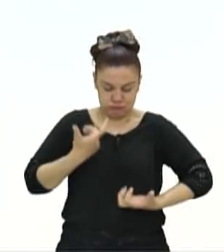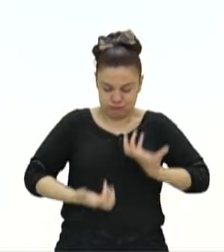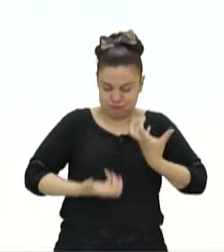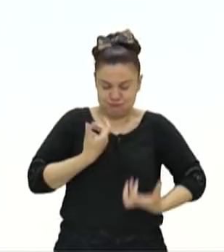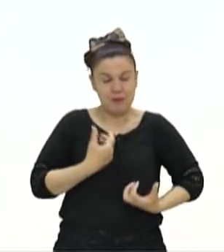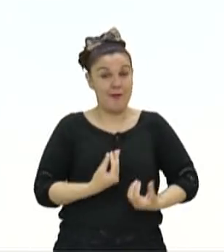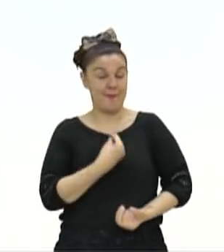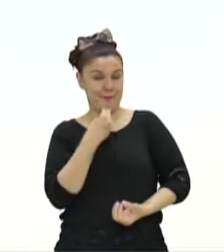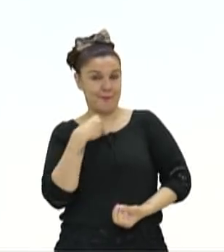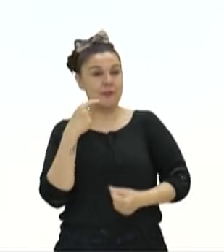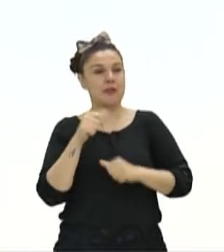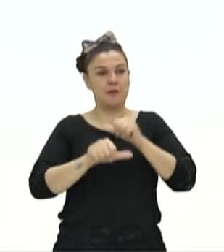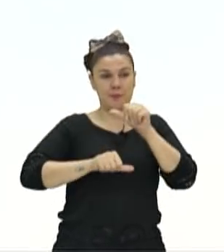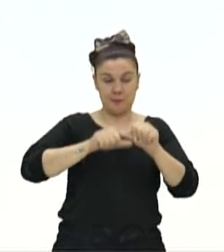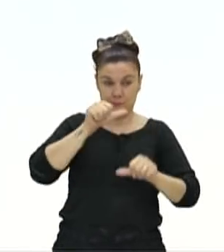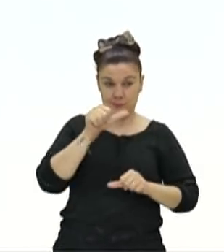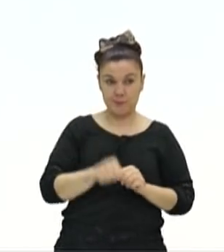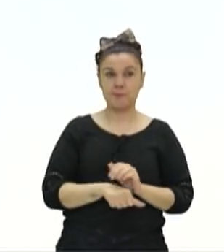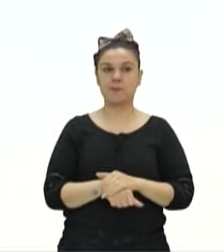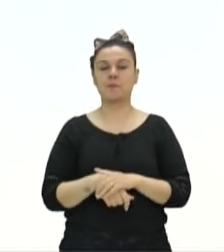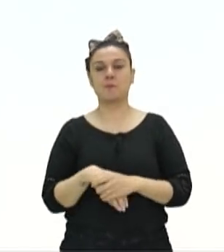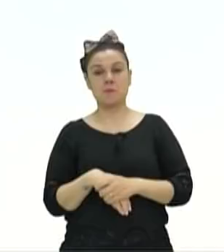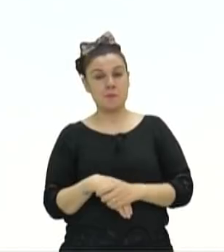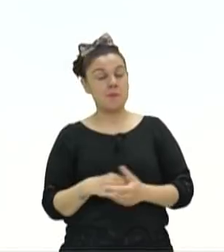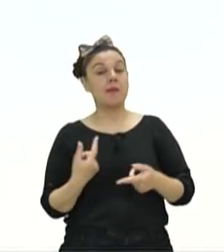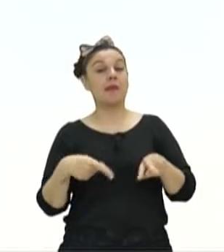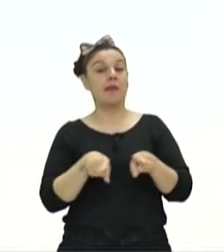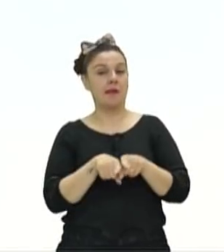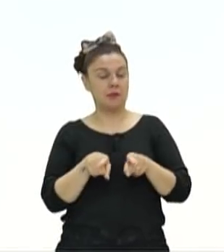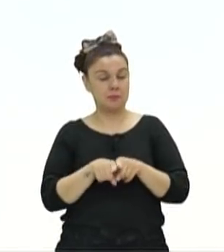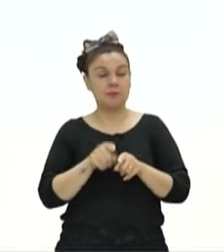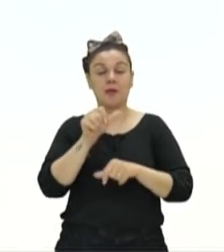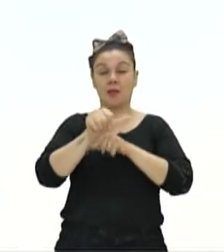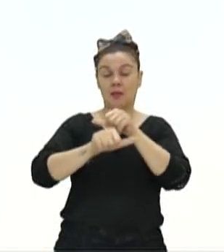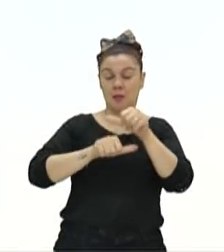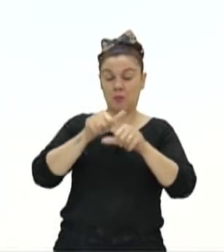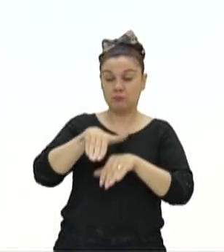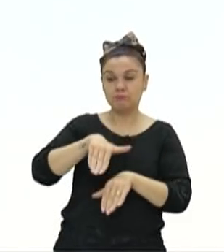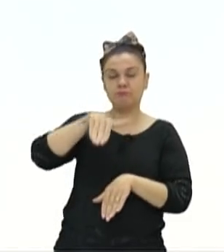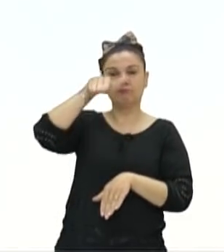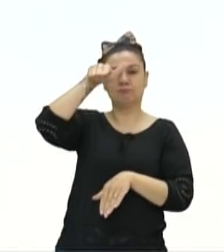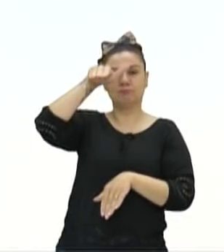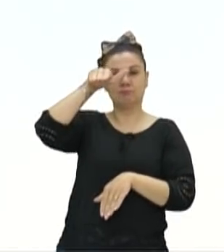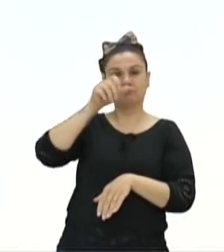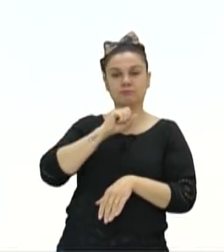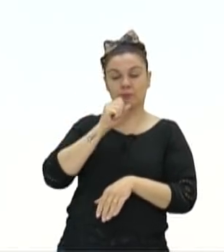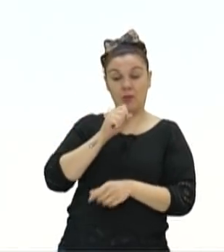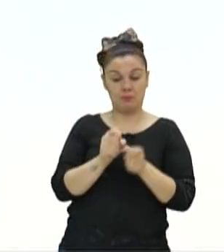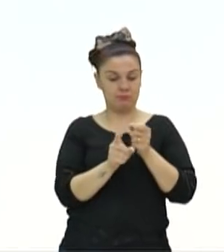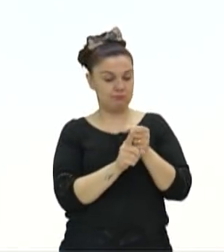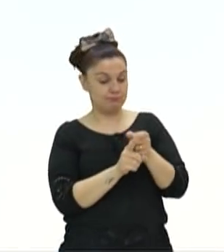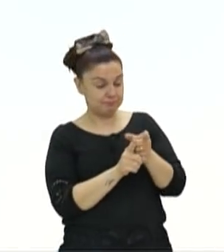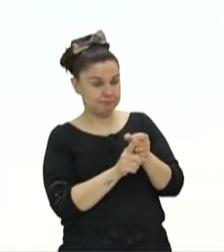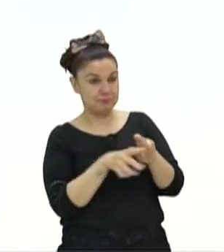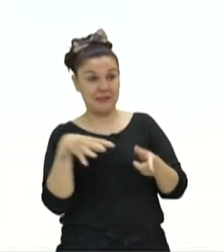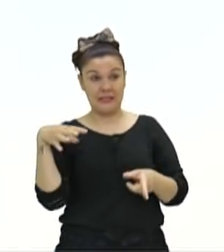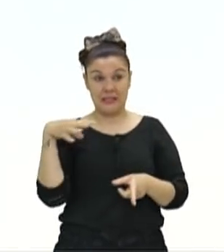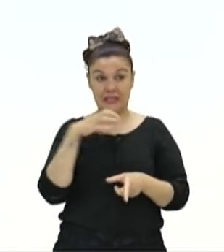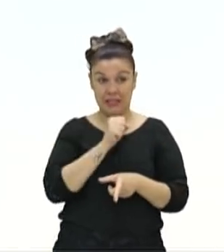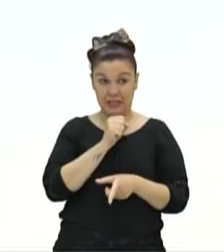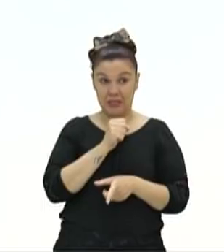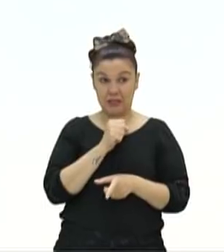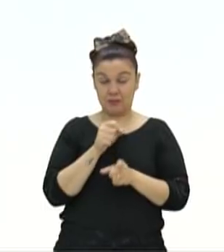estão passando, o corpo ainda está passando por muitas mudanças. Mas depois de adulto, né, o homem com ejaculação precoce, né,